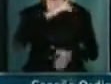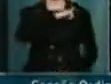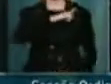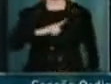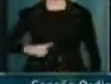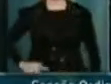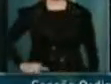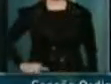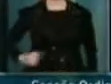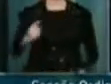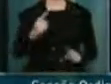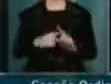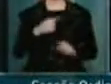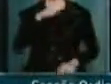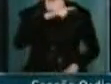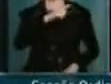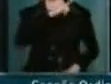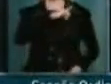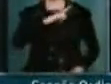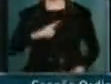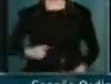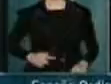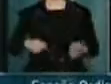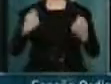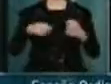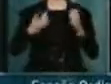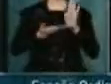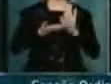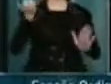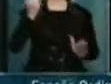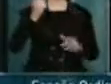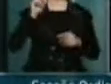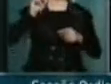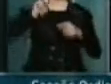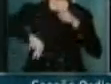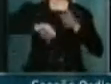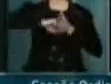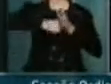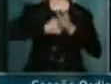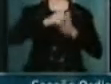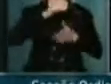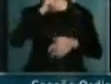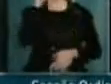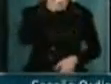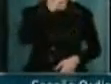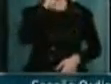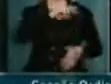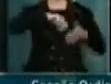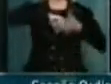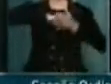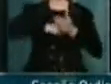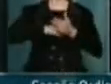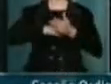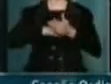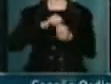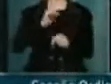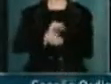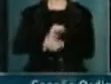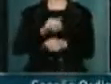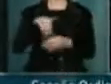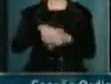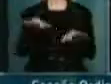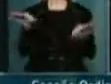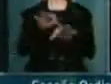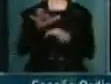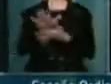para que o governo retirasse a urgência para que a gente pudesse votar ainda hoje